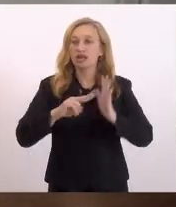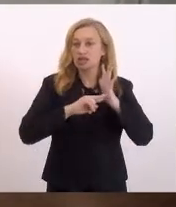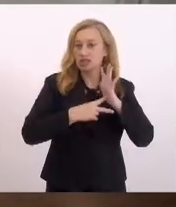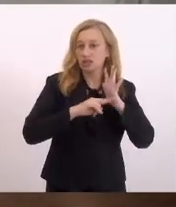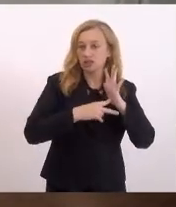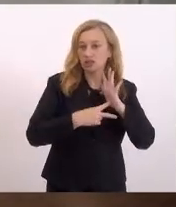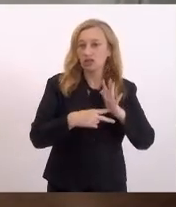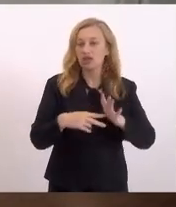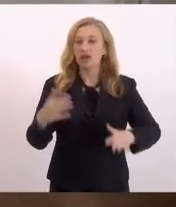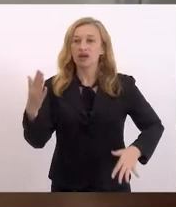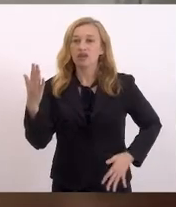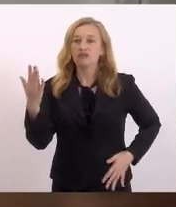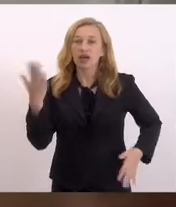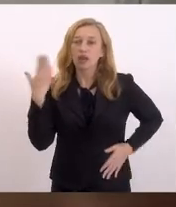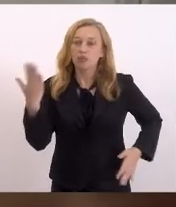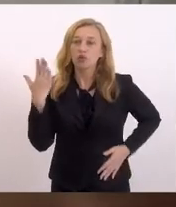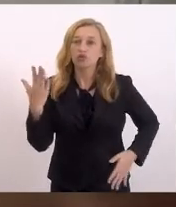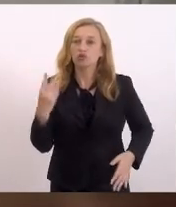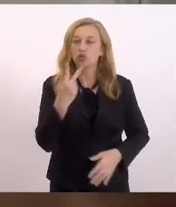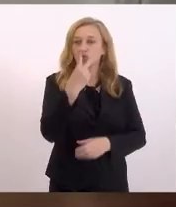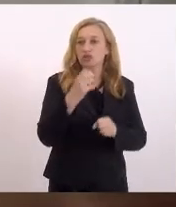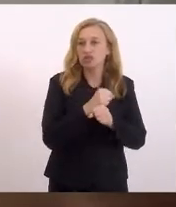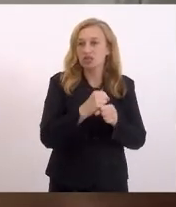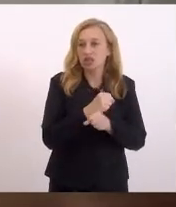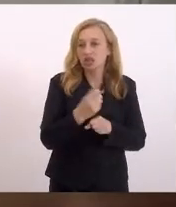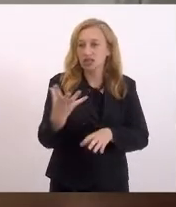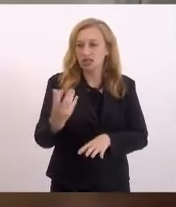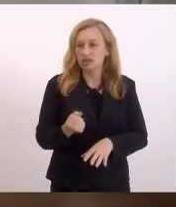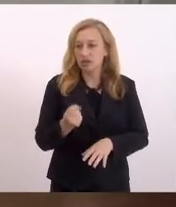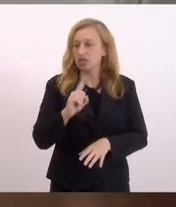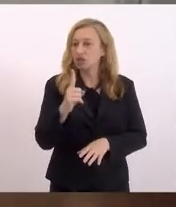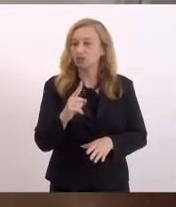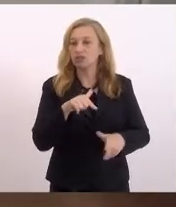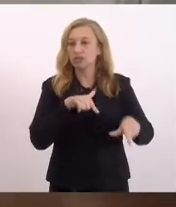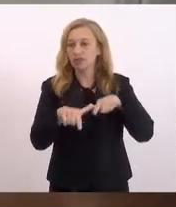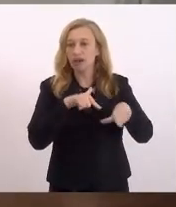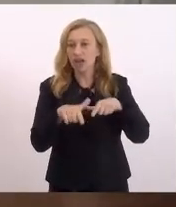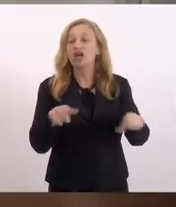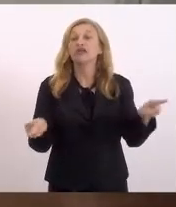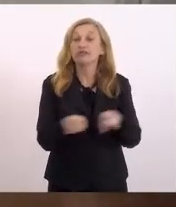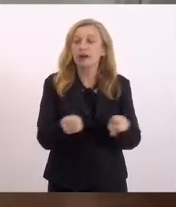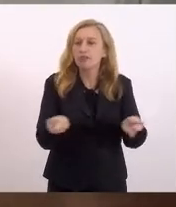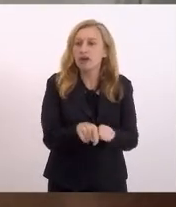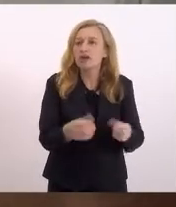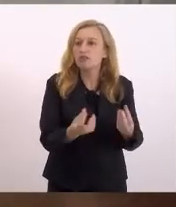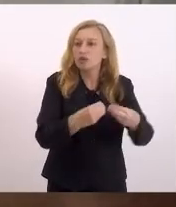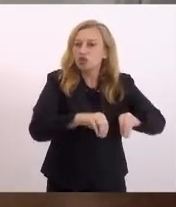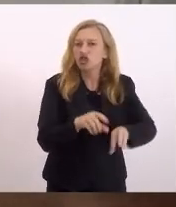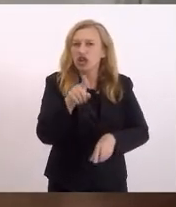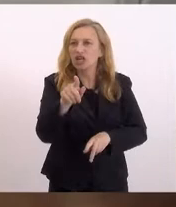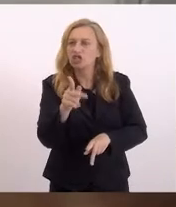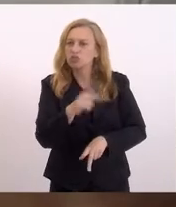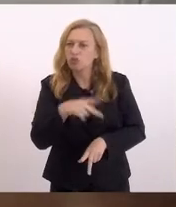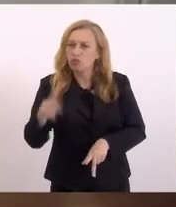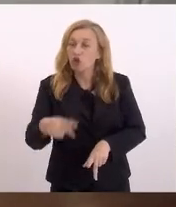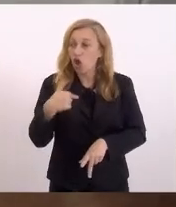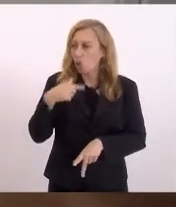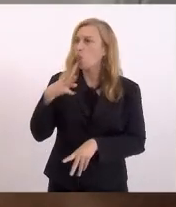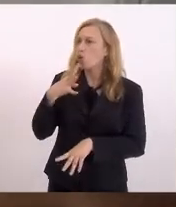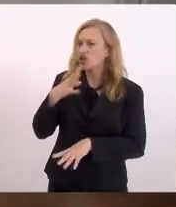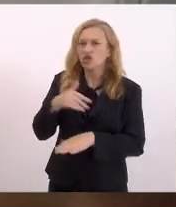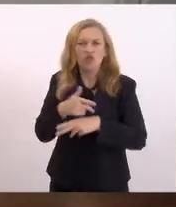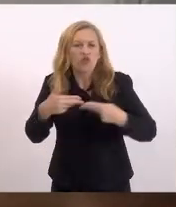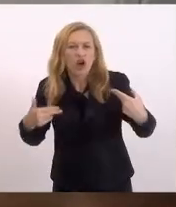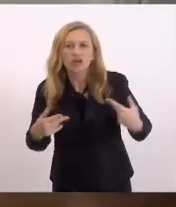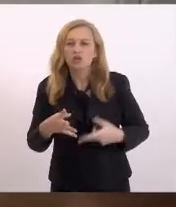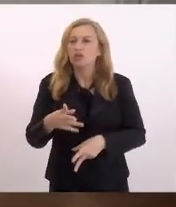ficou 2 anos recebendo para não trabalhar. E também em prejuízo daqueles professores, que eu conheço um monte de professor que queria